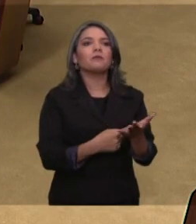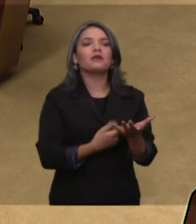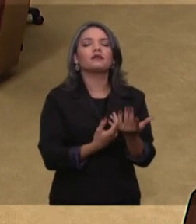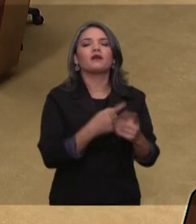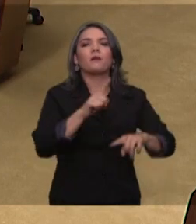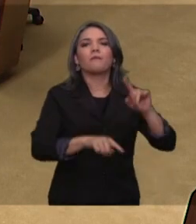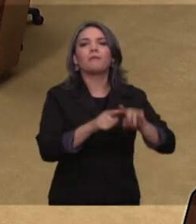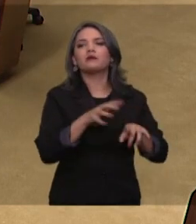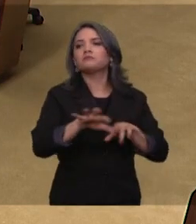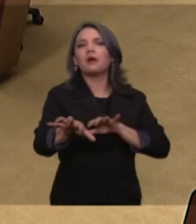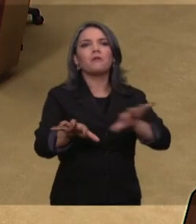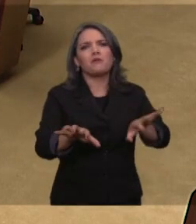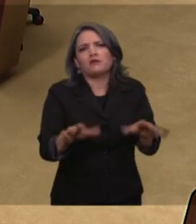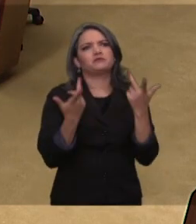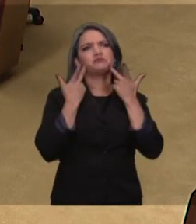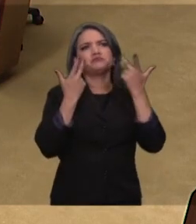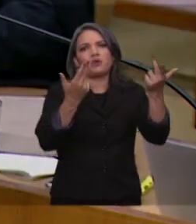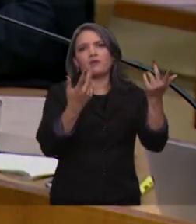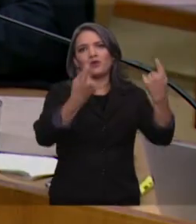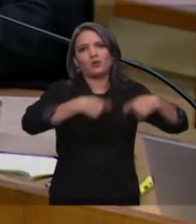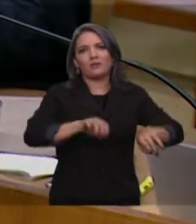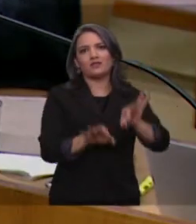do legislador foi acabar com a separação.